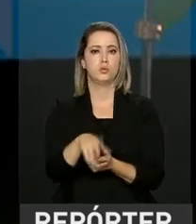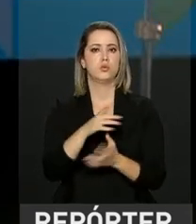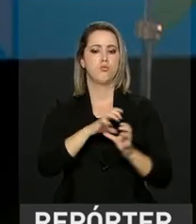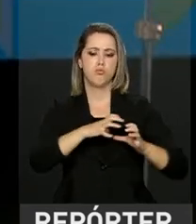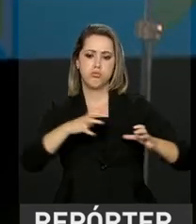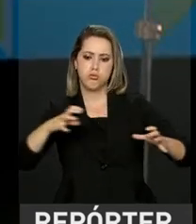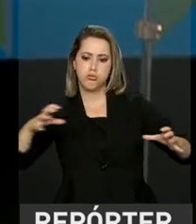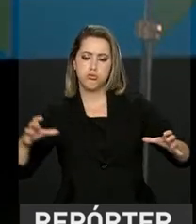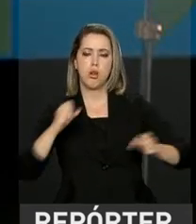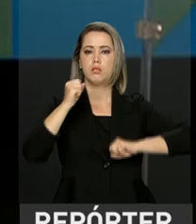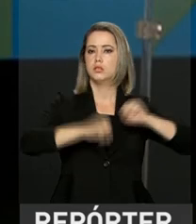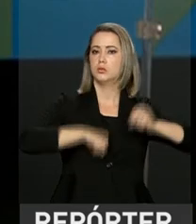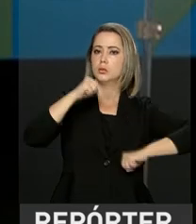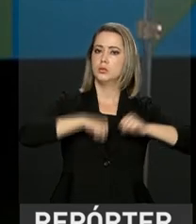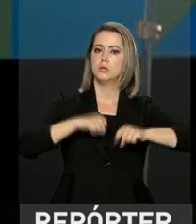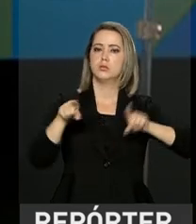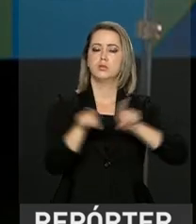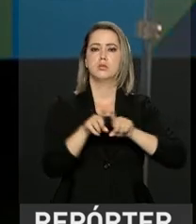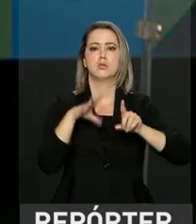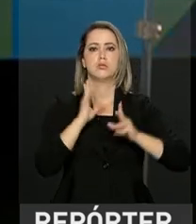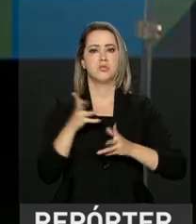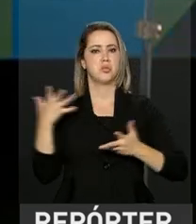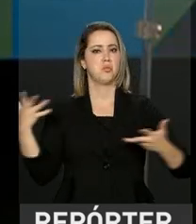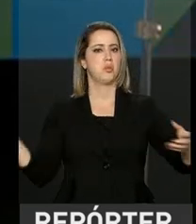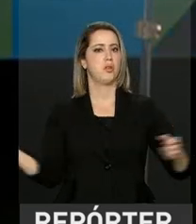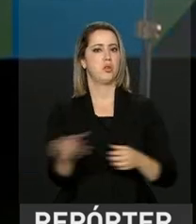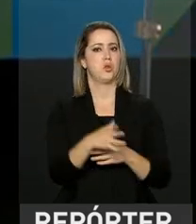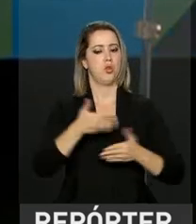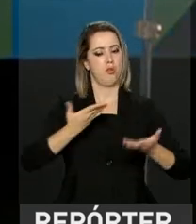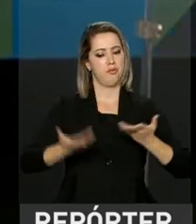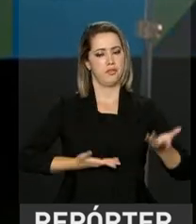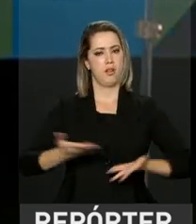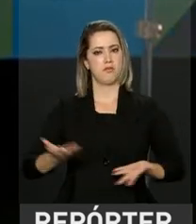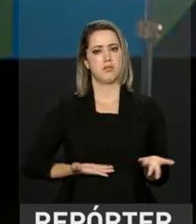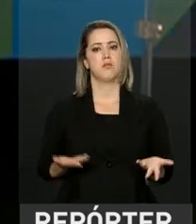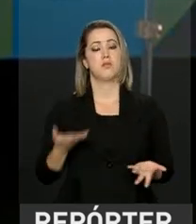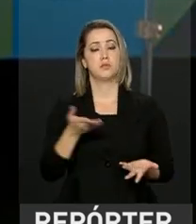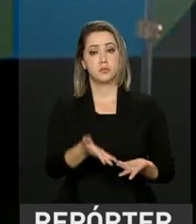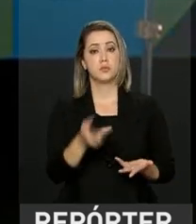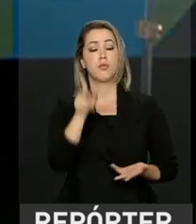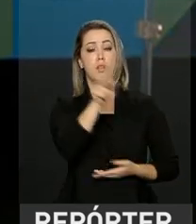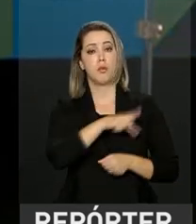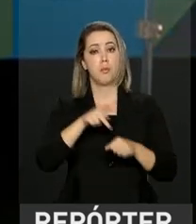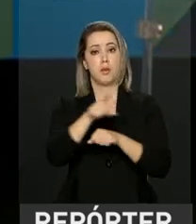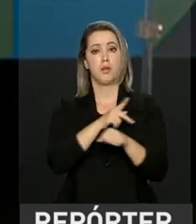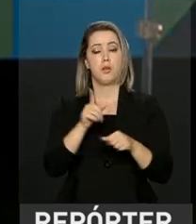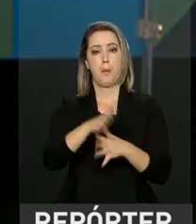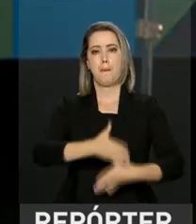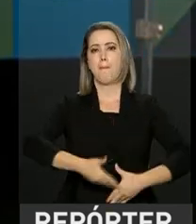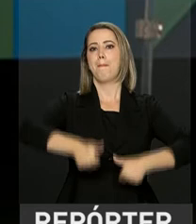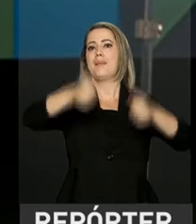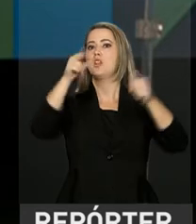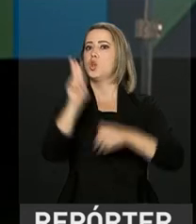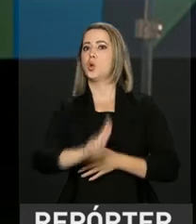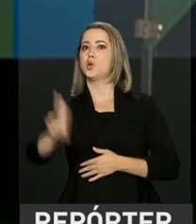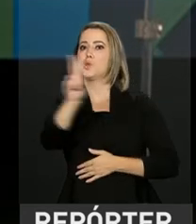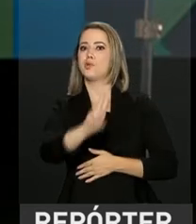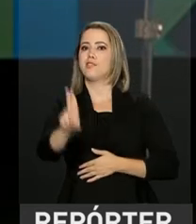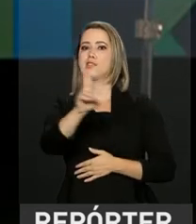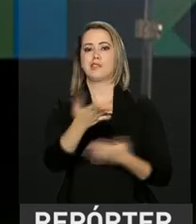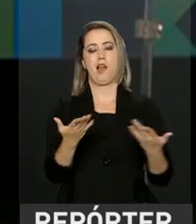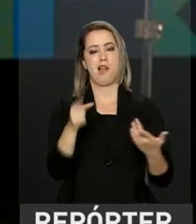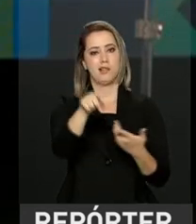base industrial e um sofisticado setor de serviços de um país com as melhores universidades da região